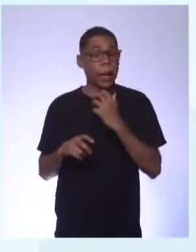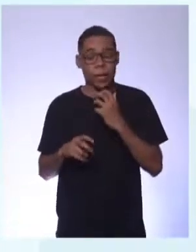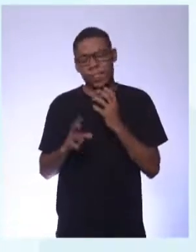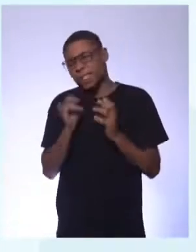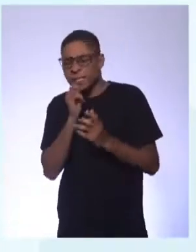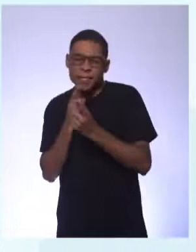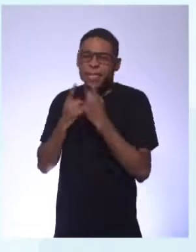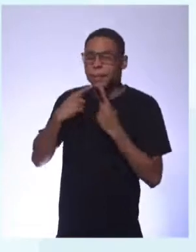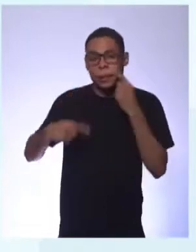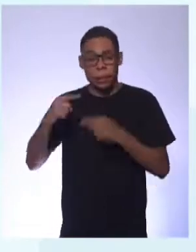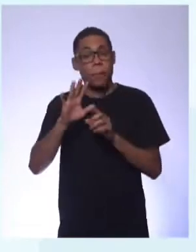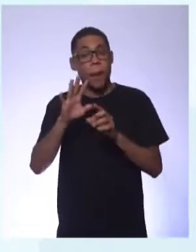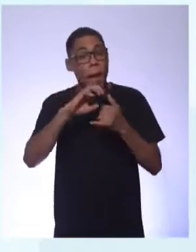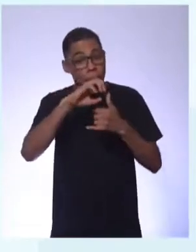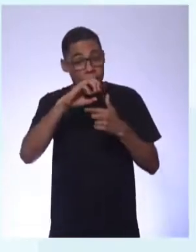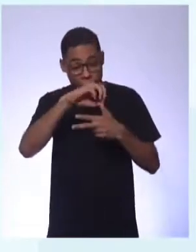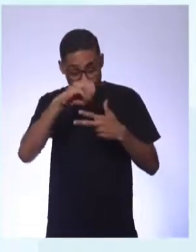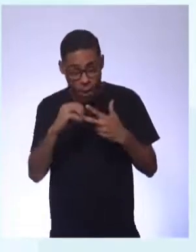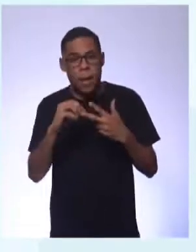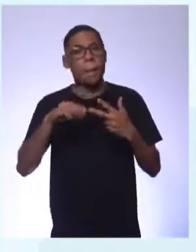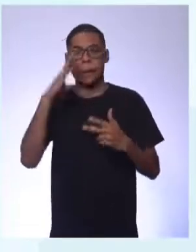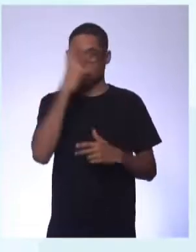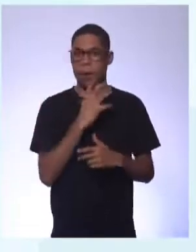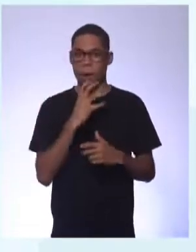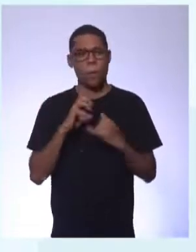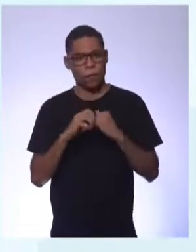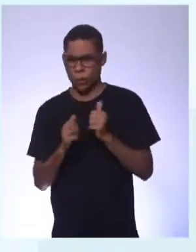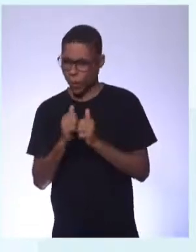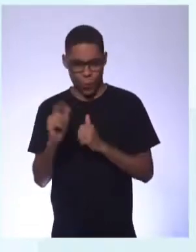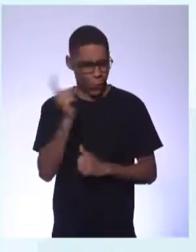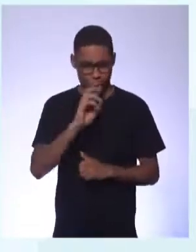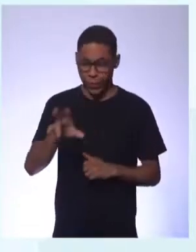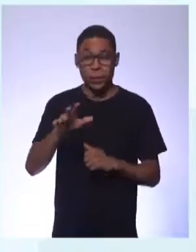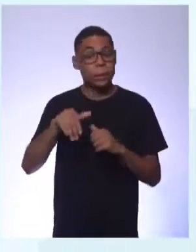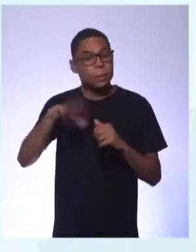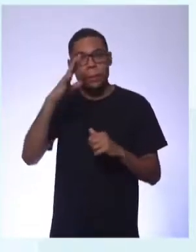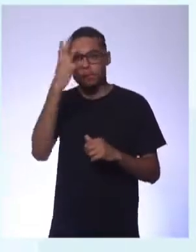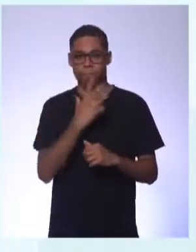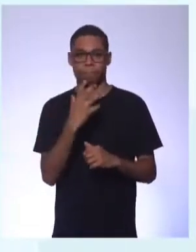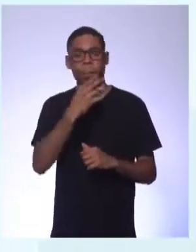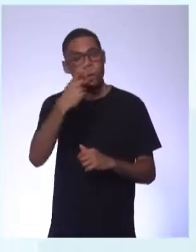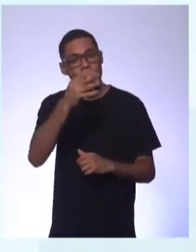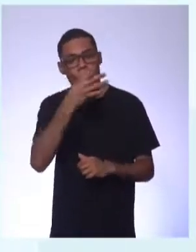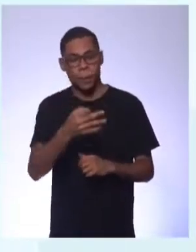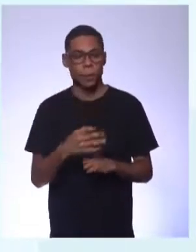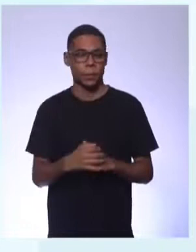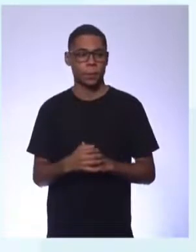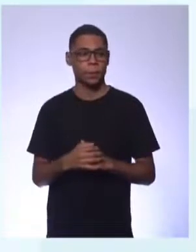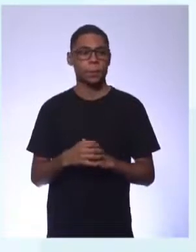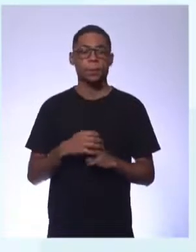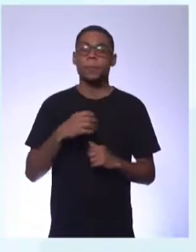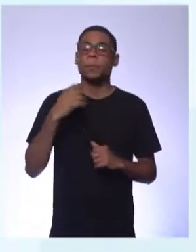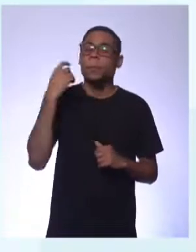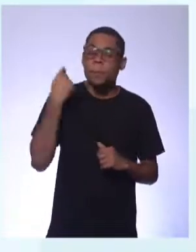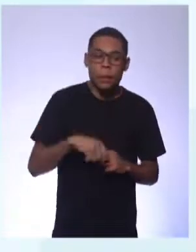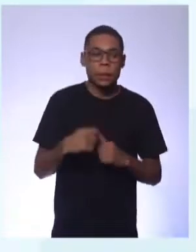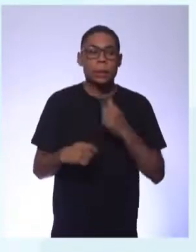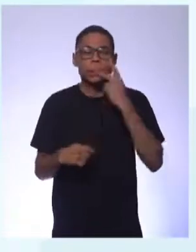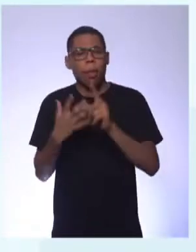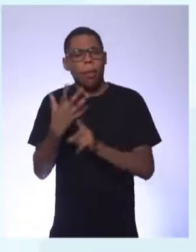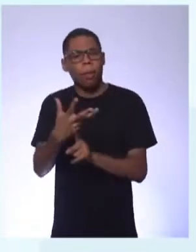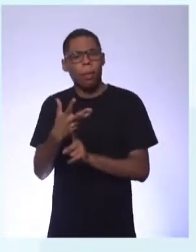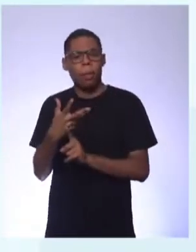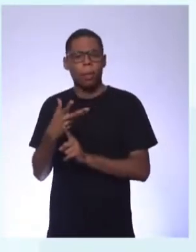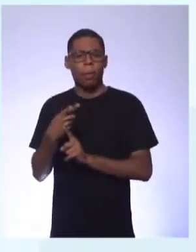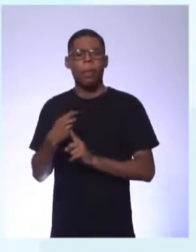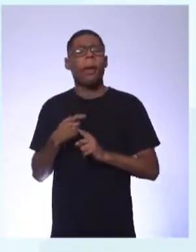Questões muito mais sérias do que essa besteira que a gente falou aqui agora de feijão no arroz, né? Argumentos, fundamentação da sua opinião, ou seja, é o que te